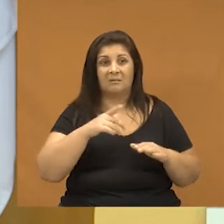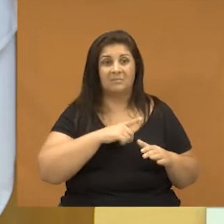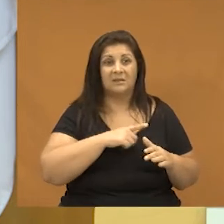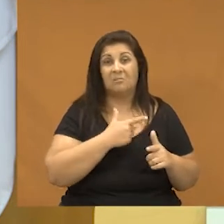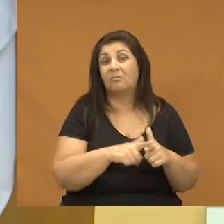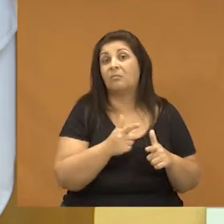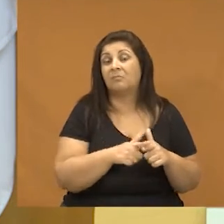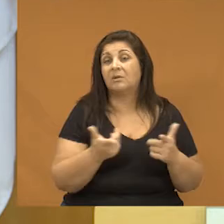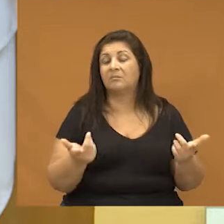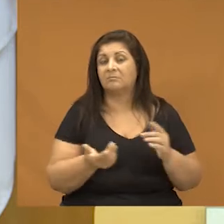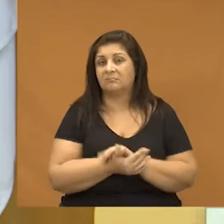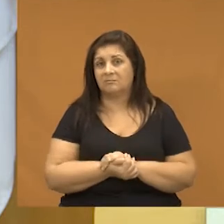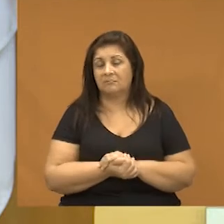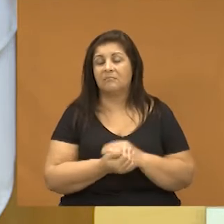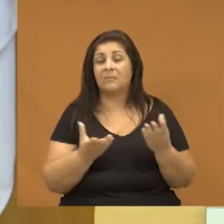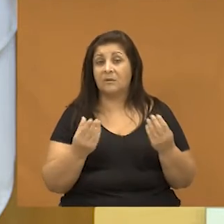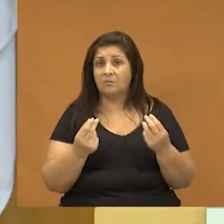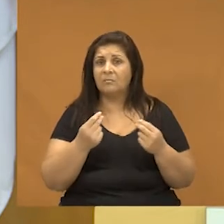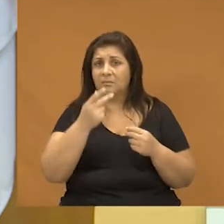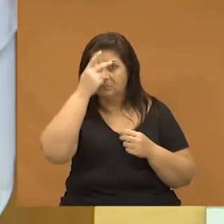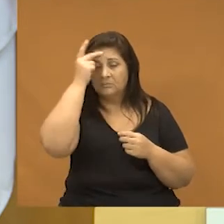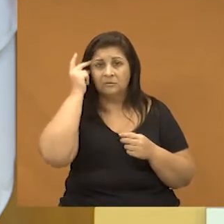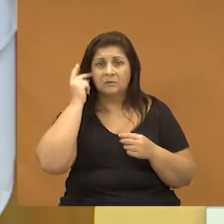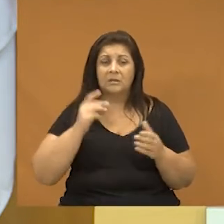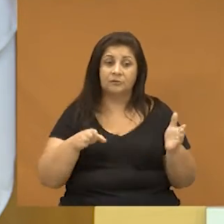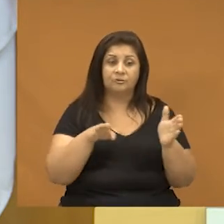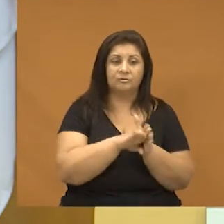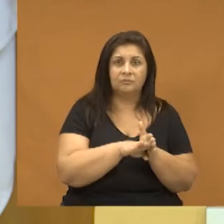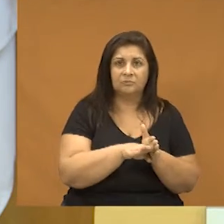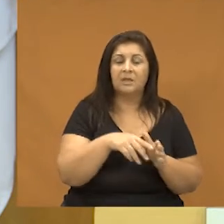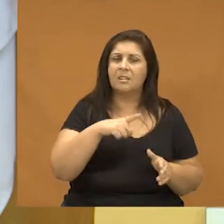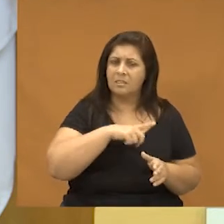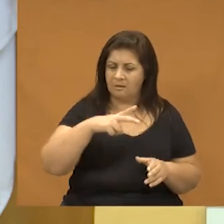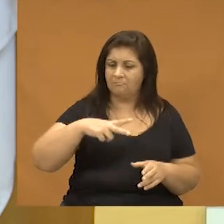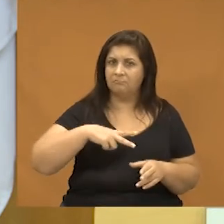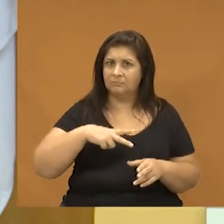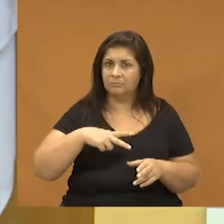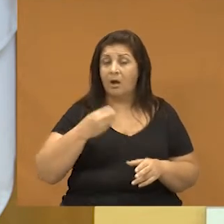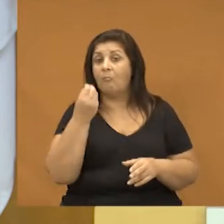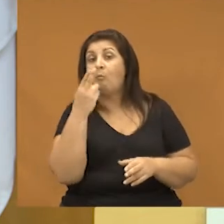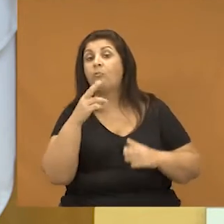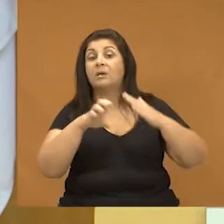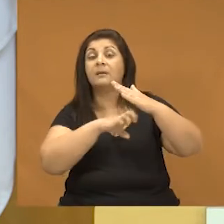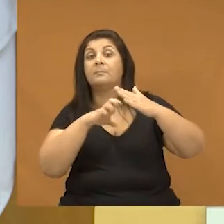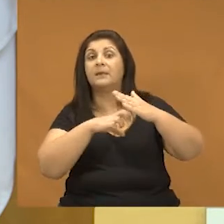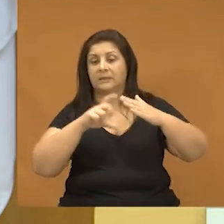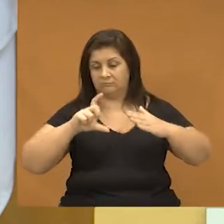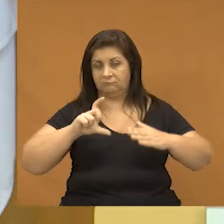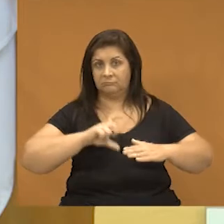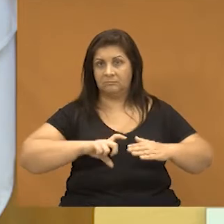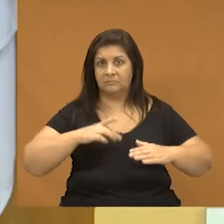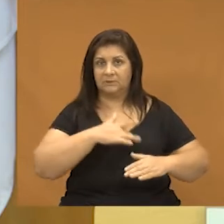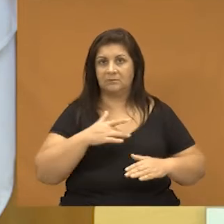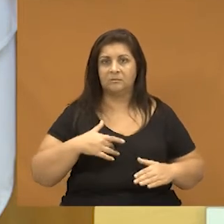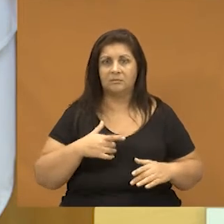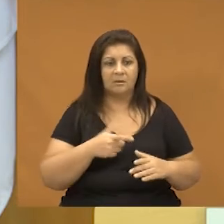Às vezes, quantas pessoas a gente atende no consultório que às vezes tem o convênio pela empresa e vai passar a carteirinha lá, não